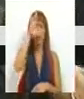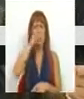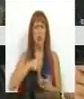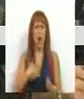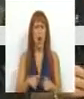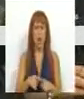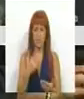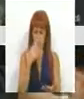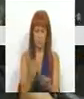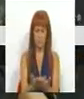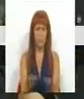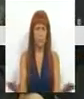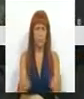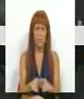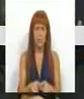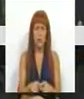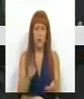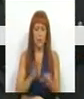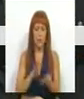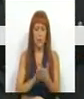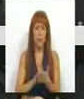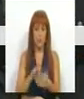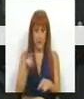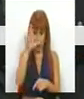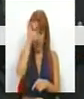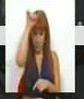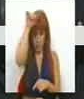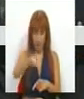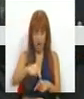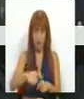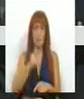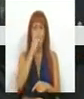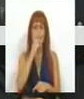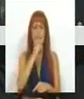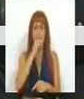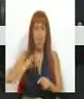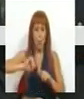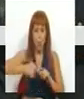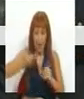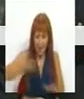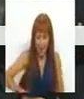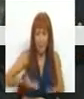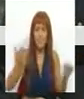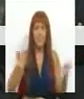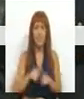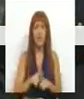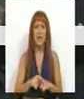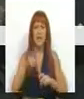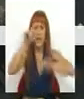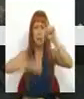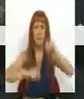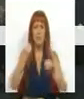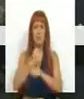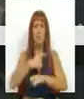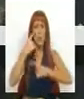nós fomos confrontados com a publicação por este Governo em maio deste ano, da CIN Estatística